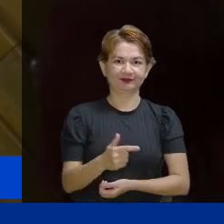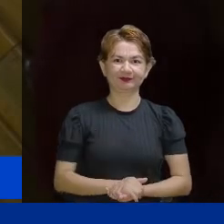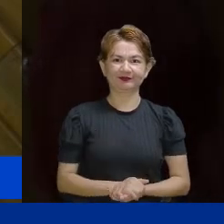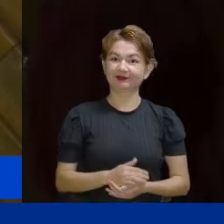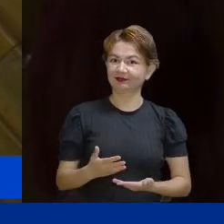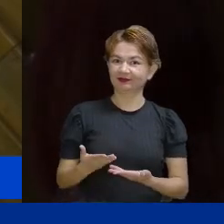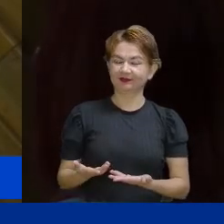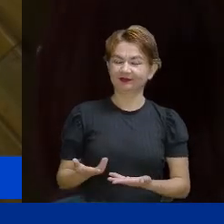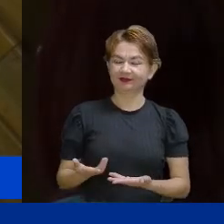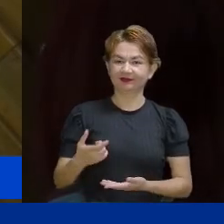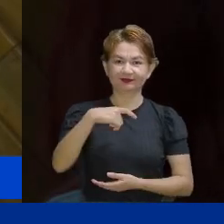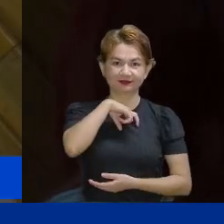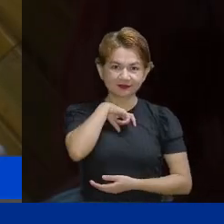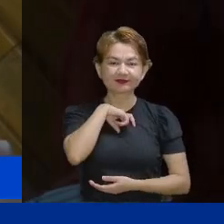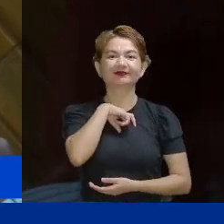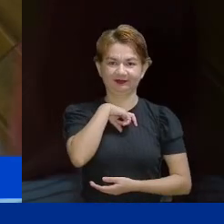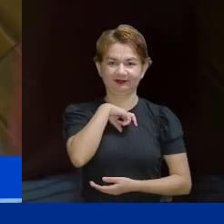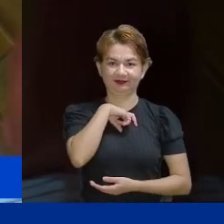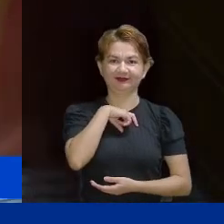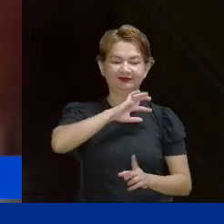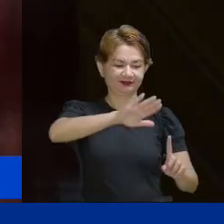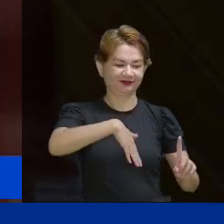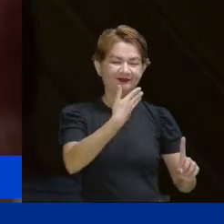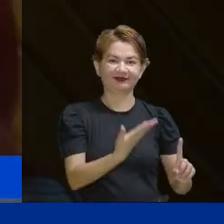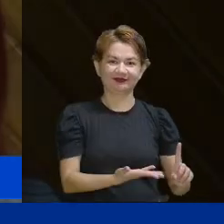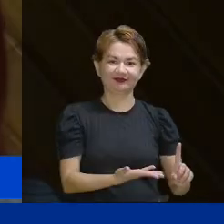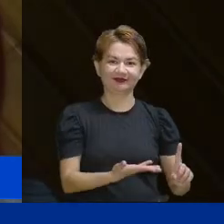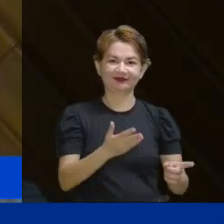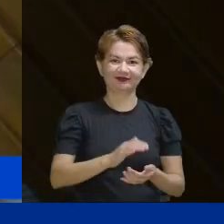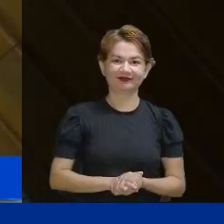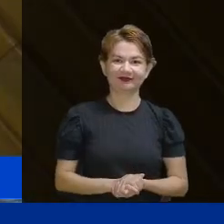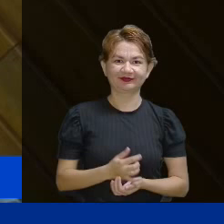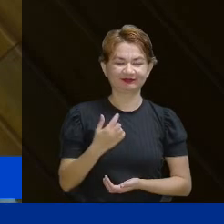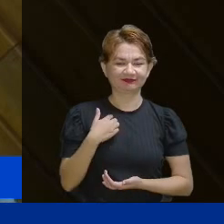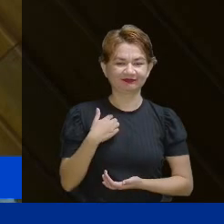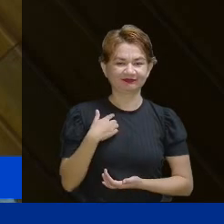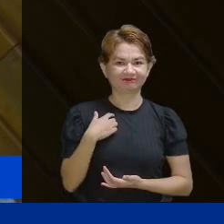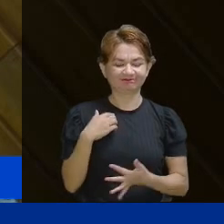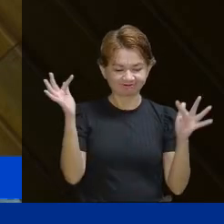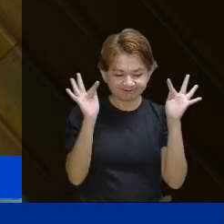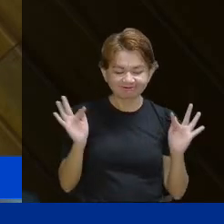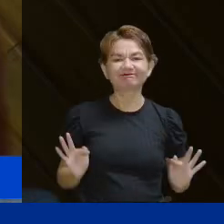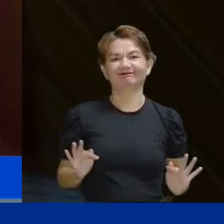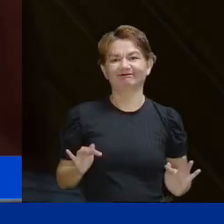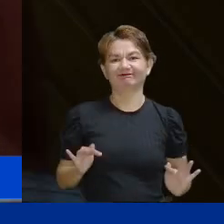para receber essa homenagem que muito me envaidece.